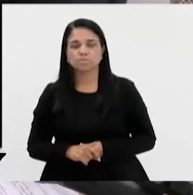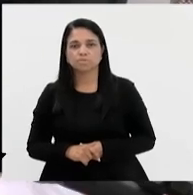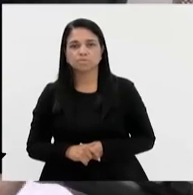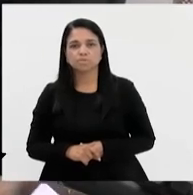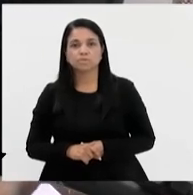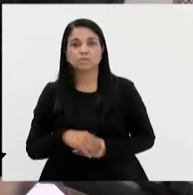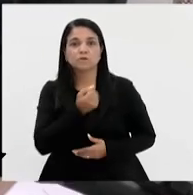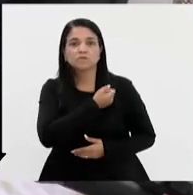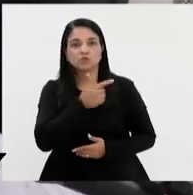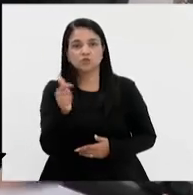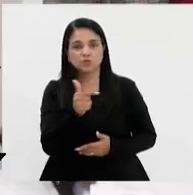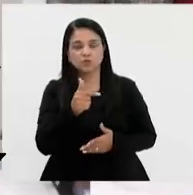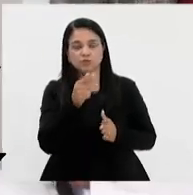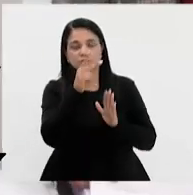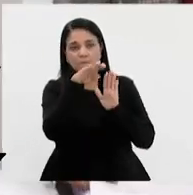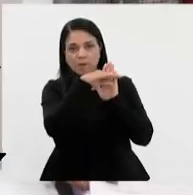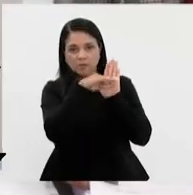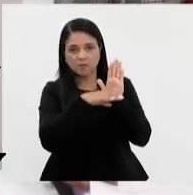Número 22 da pauta.